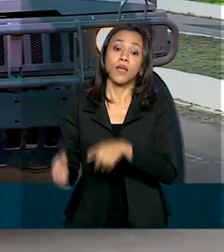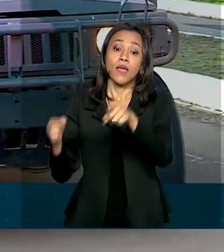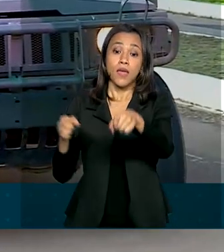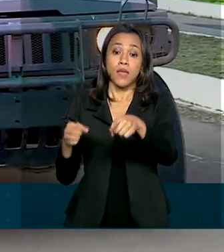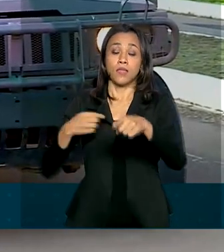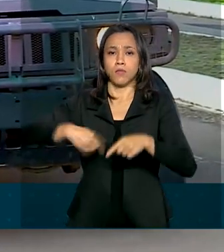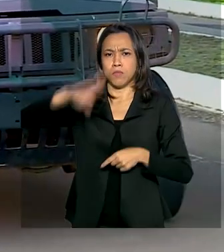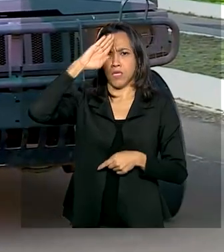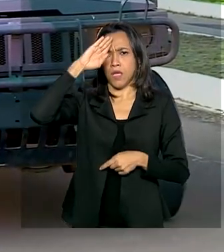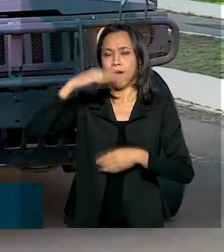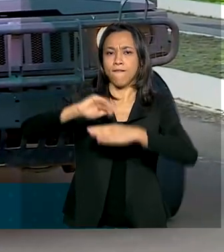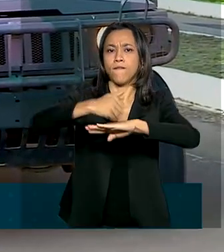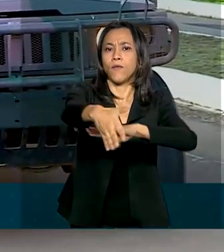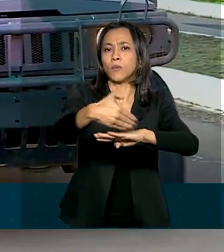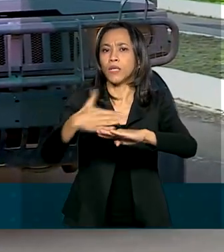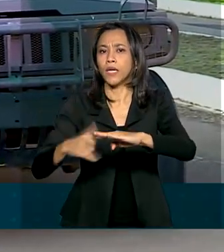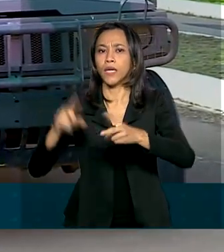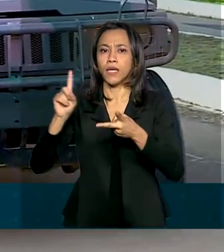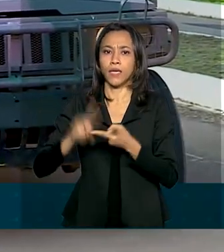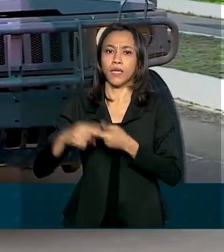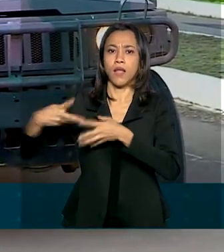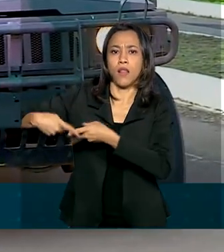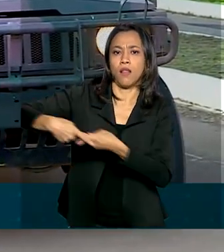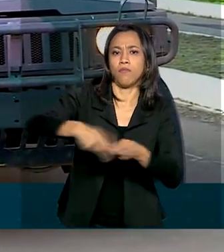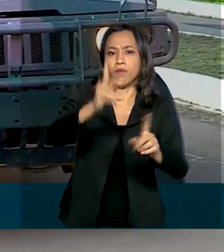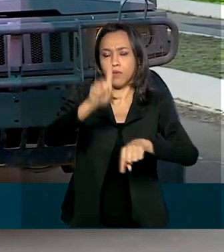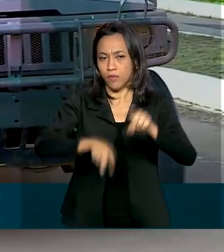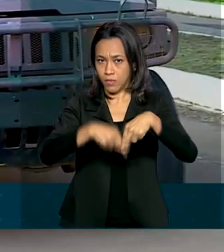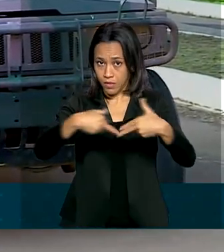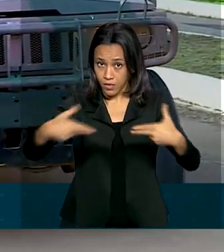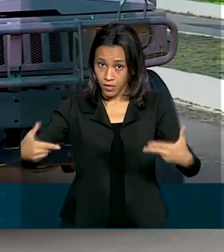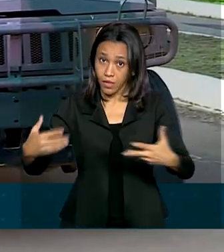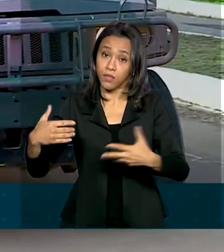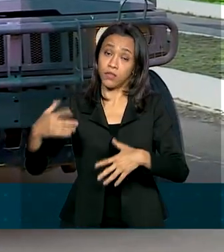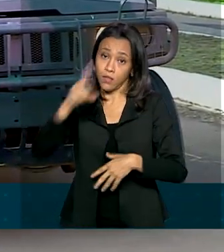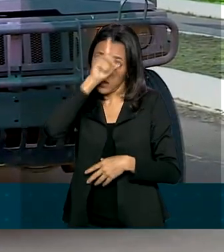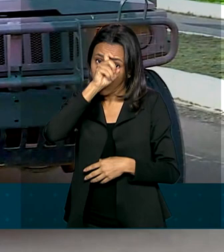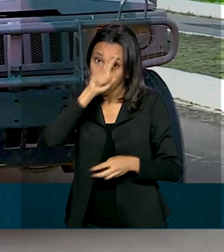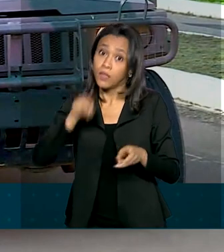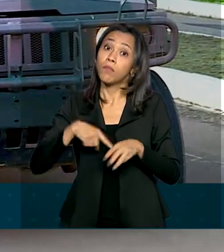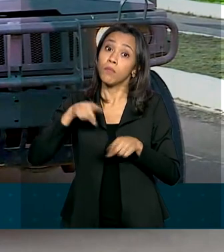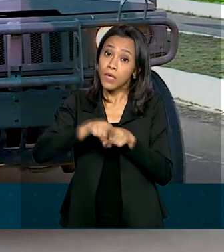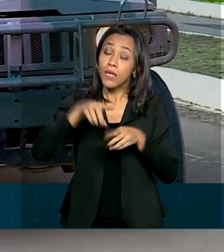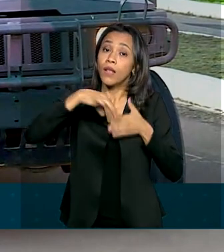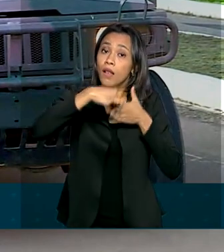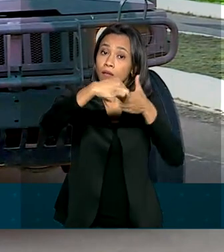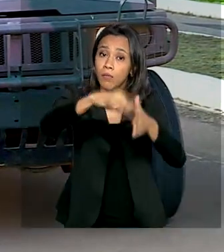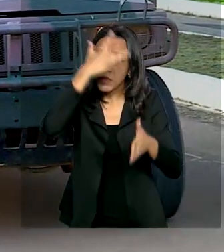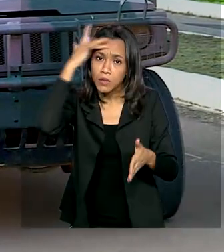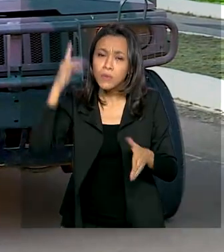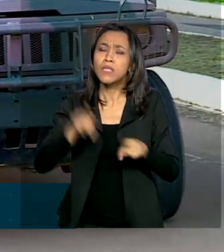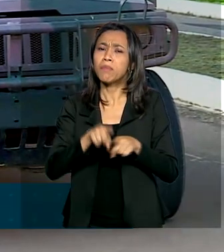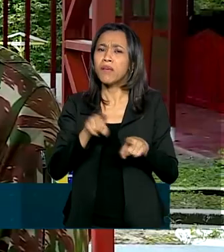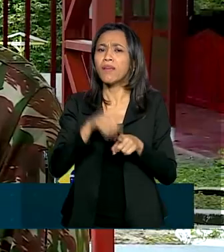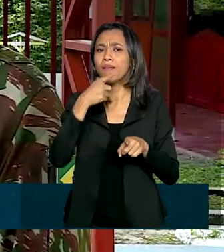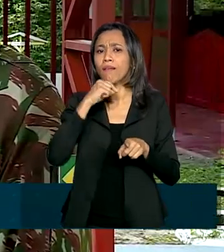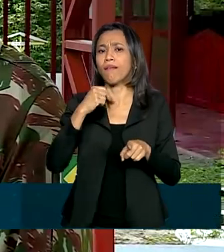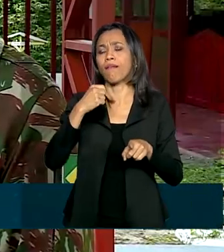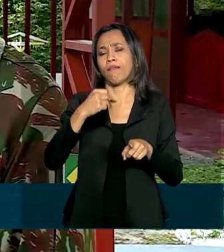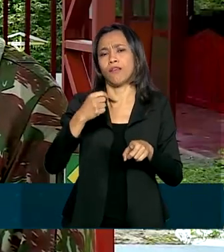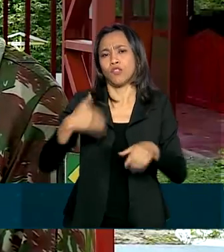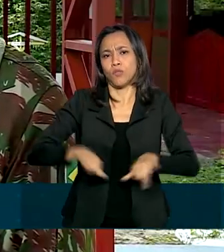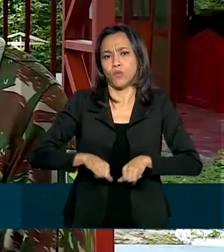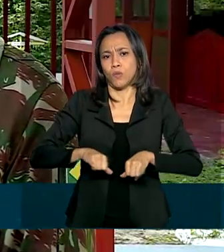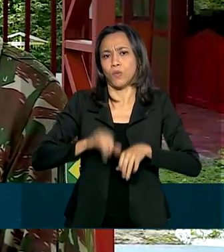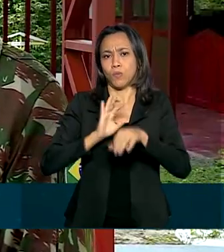fronteiras, do transporte de insumos hospitalares ou pacientes e também cuidam da saúde de quem sofre com a doença. Nós temos